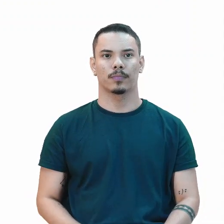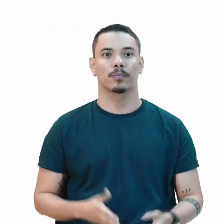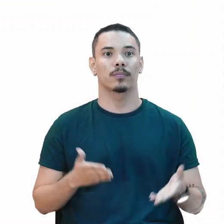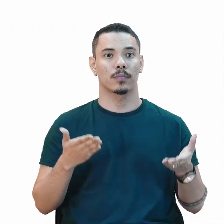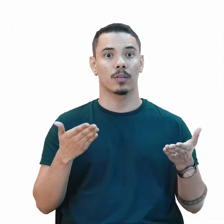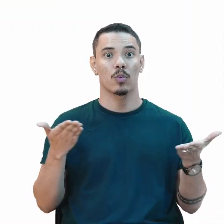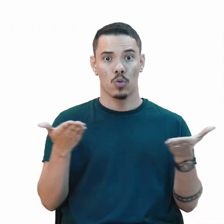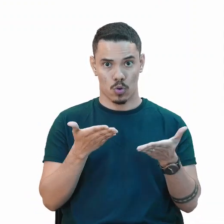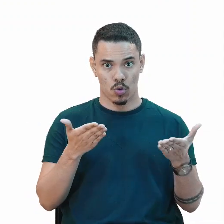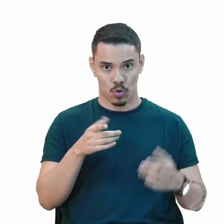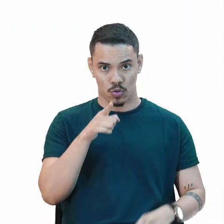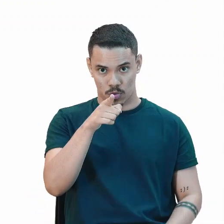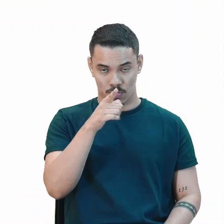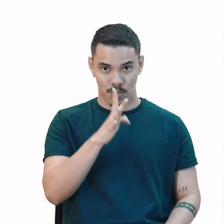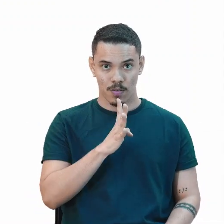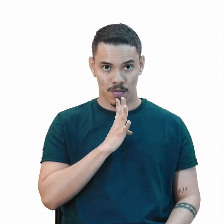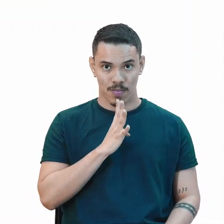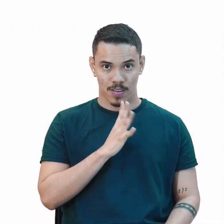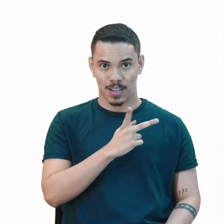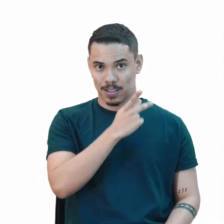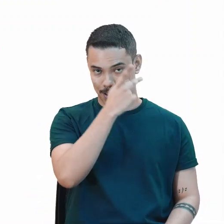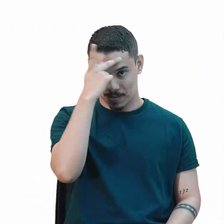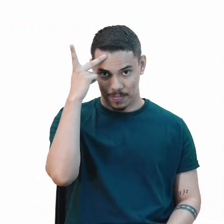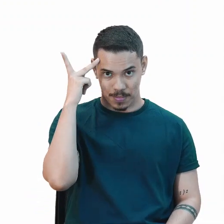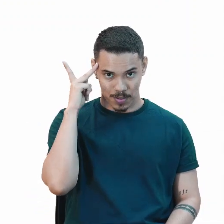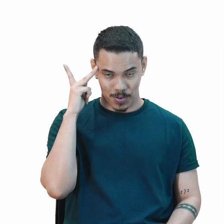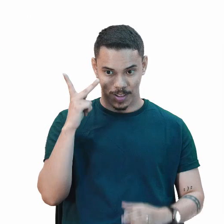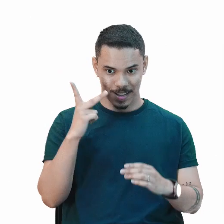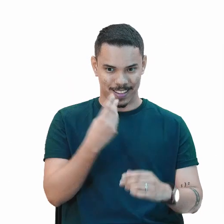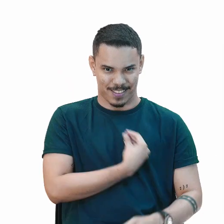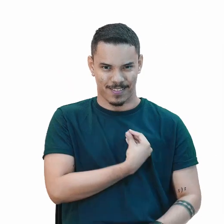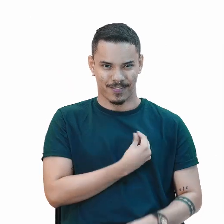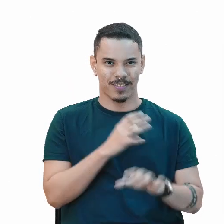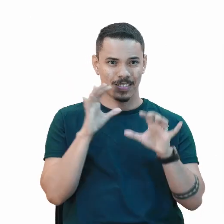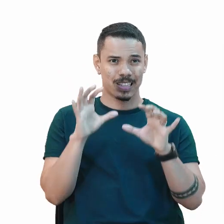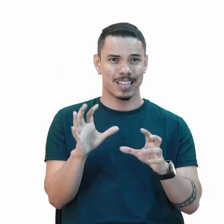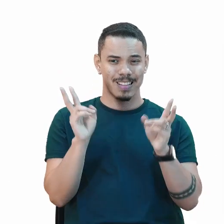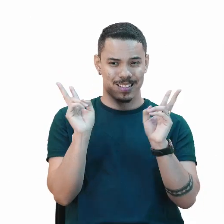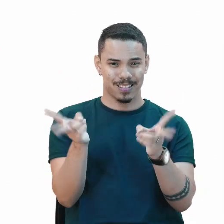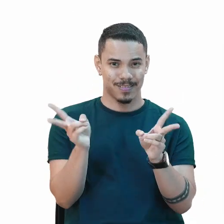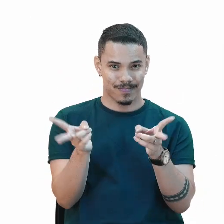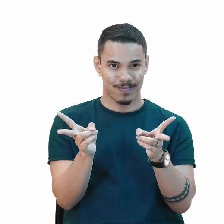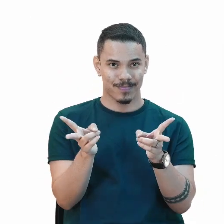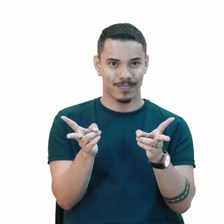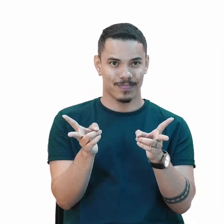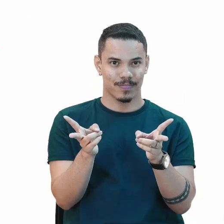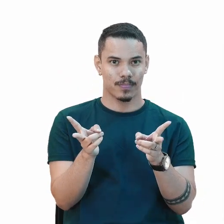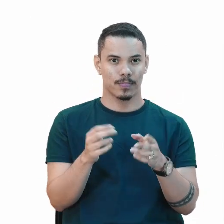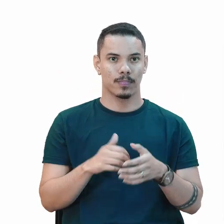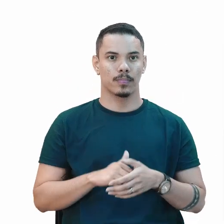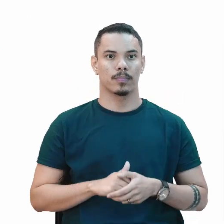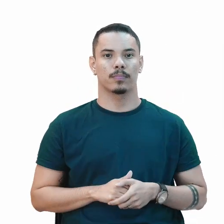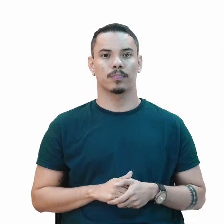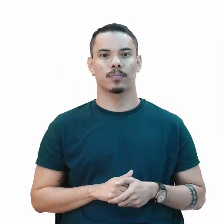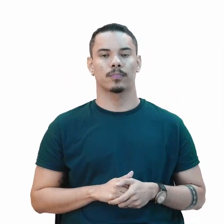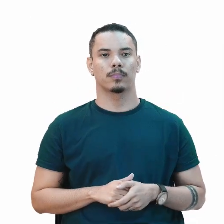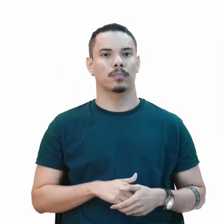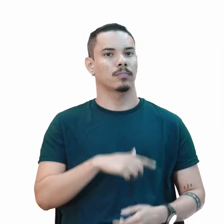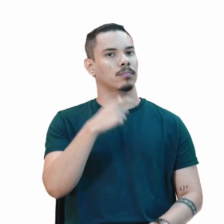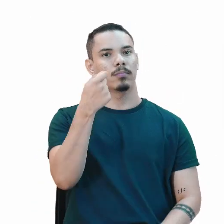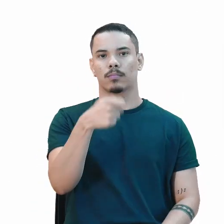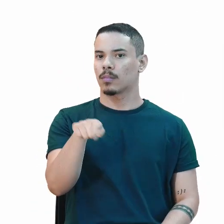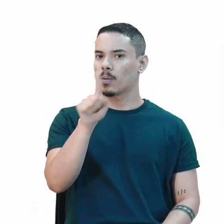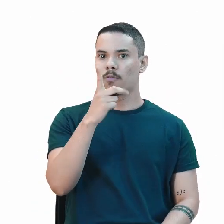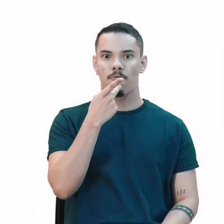dia, você conhece alguém que vive dessa mesma maneira? Não precisa citar o nome